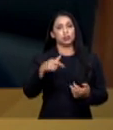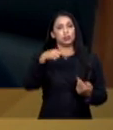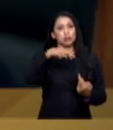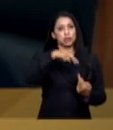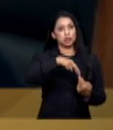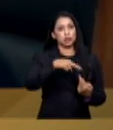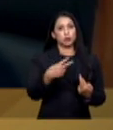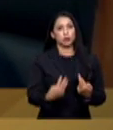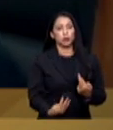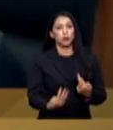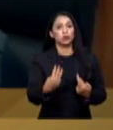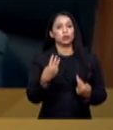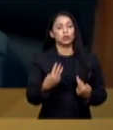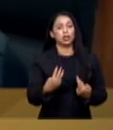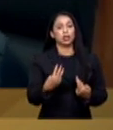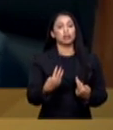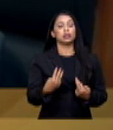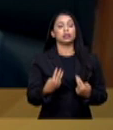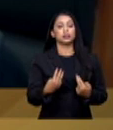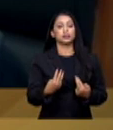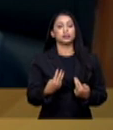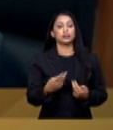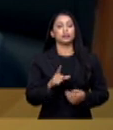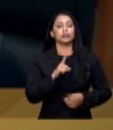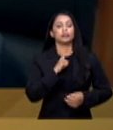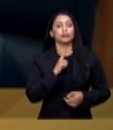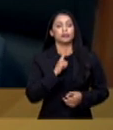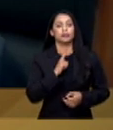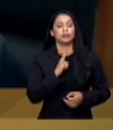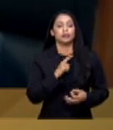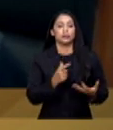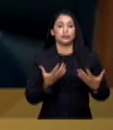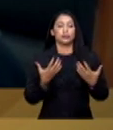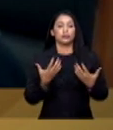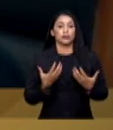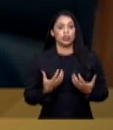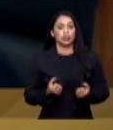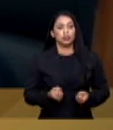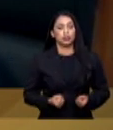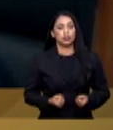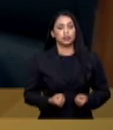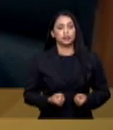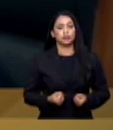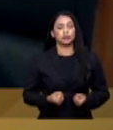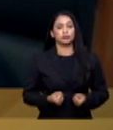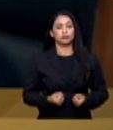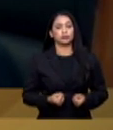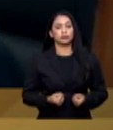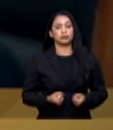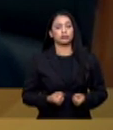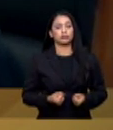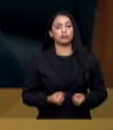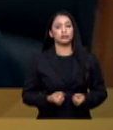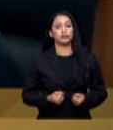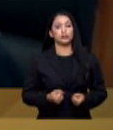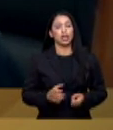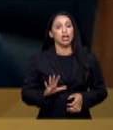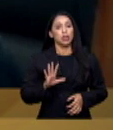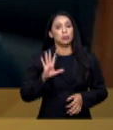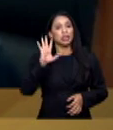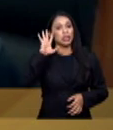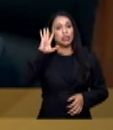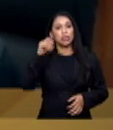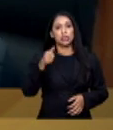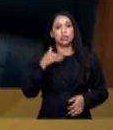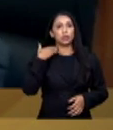3, na medida em que concede ou consagra uma mera faculdade ao juiz, justamente